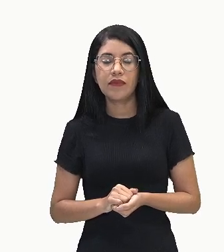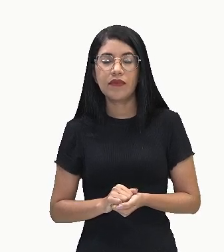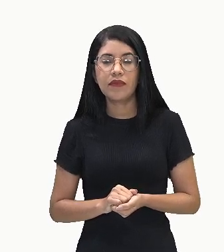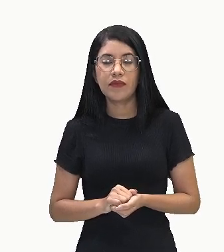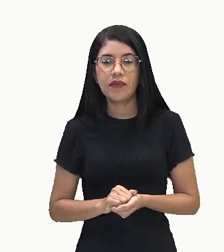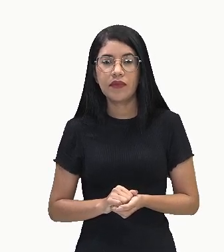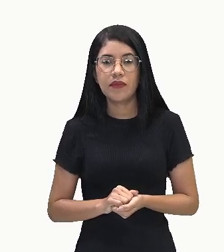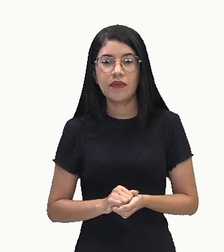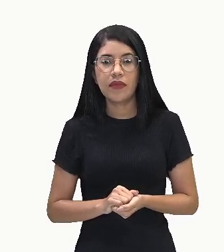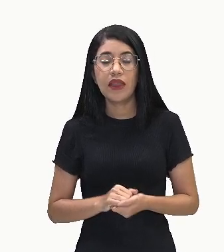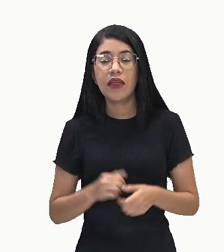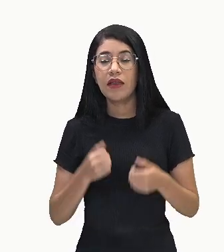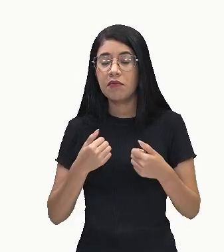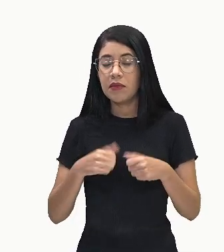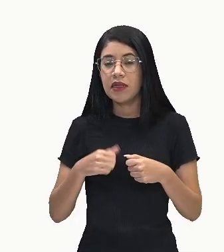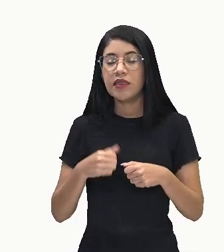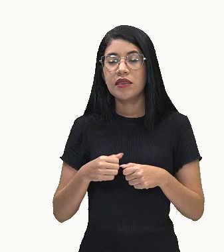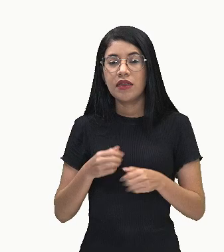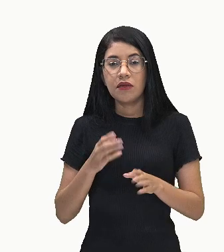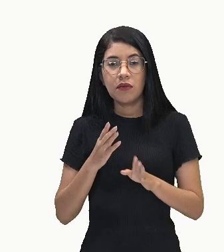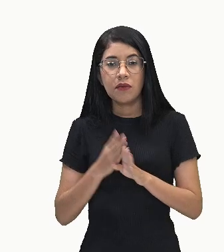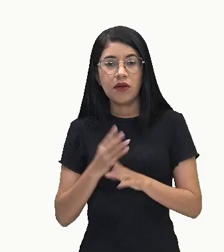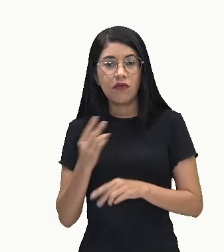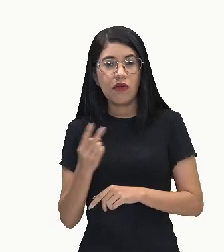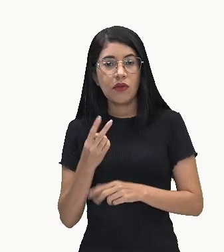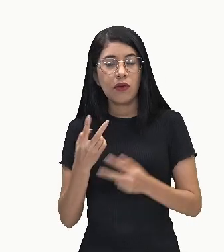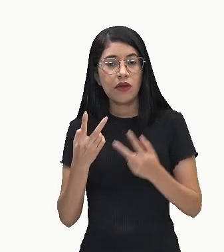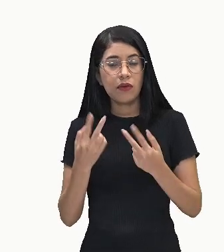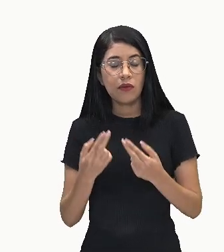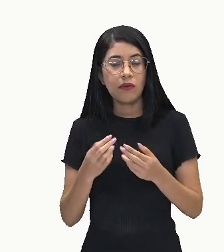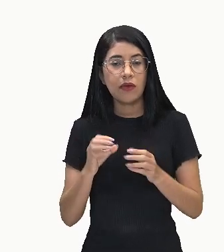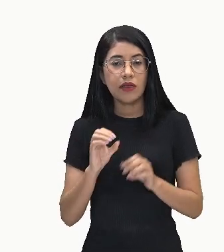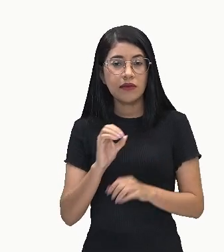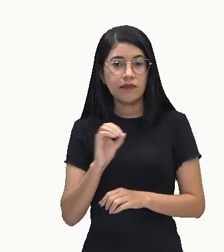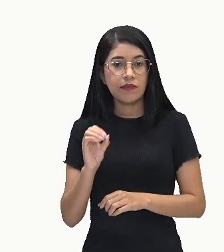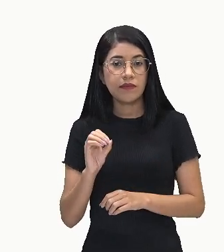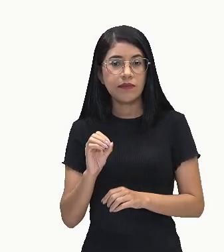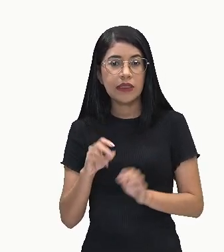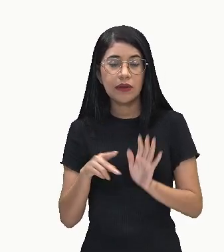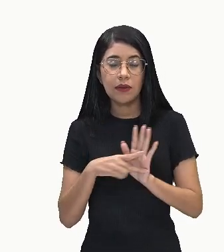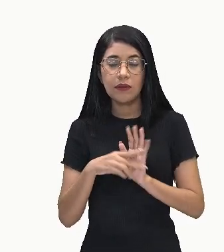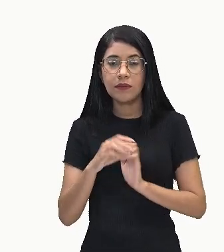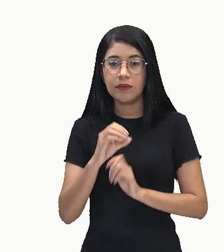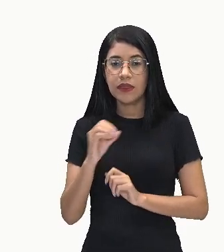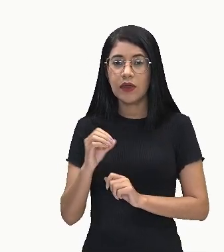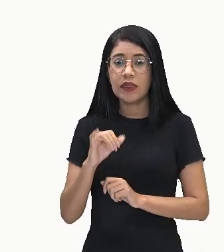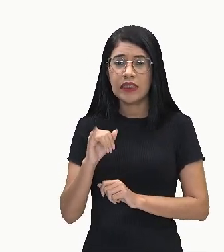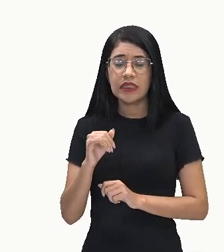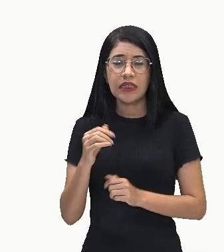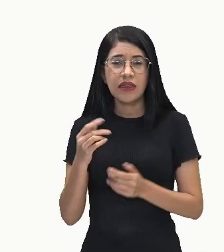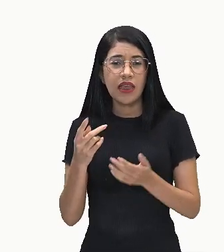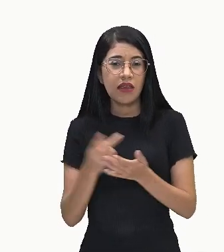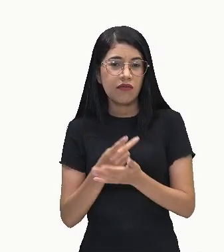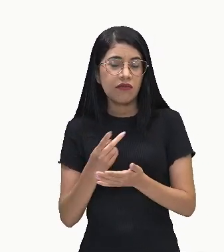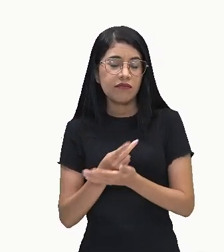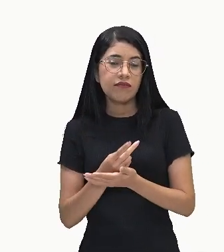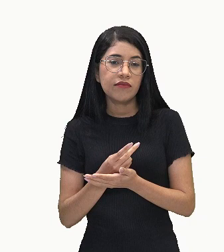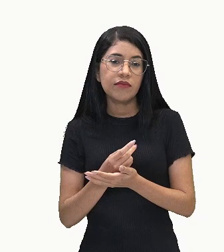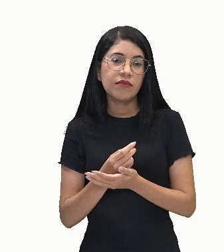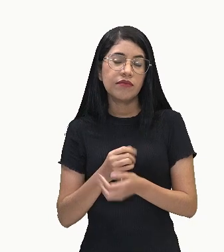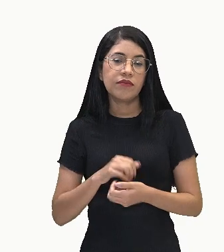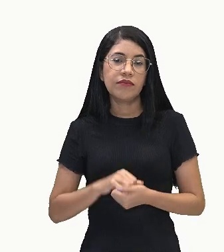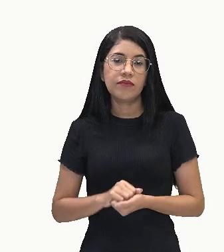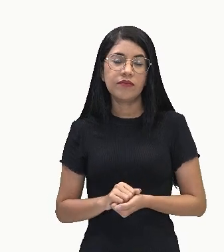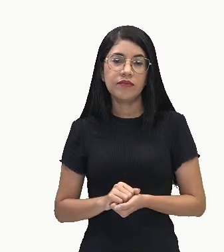necessariamente tem que ser igual a 0. Senão, alguma coisa está errada. Quer ver? Ó? Vamos agora calcular com